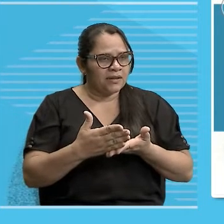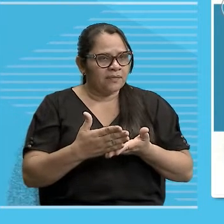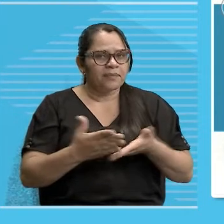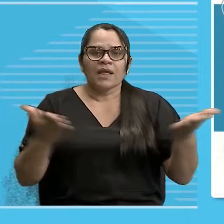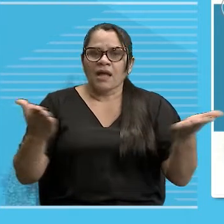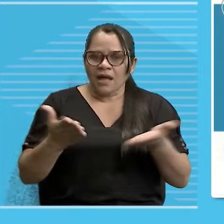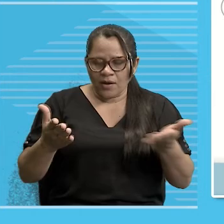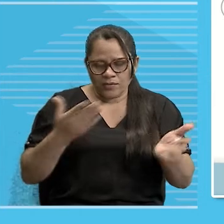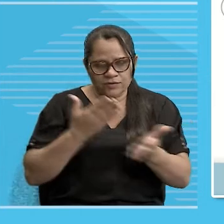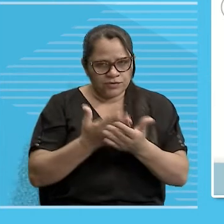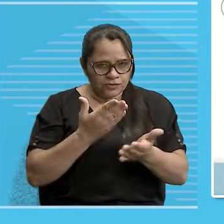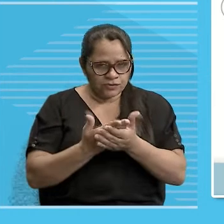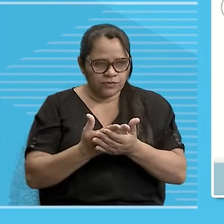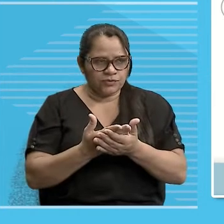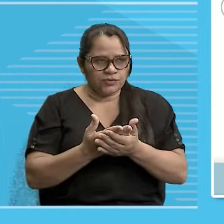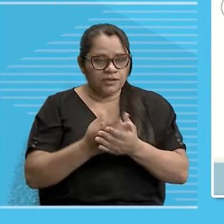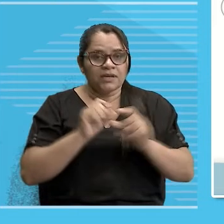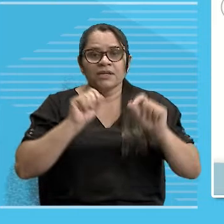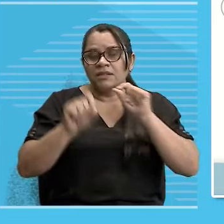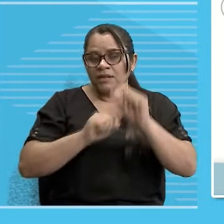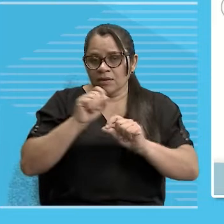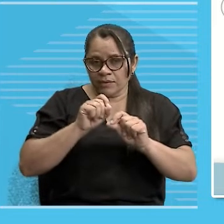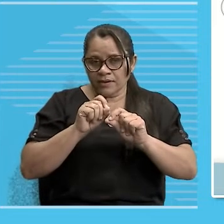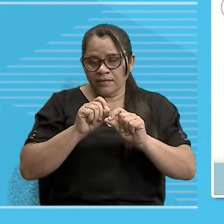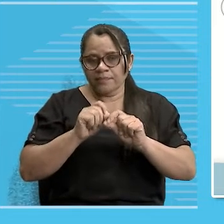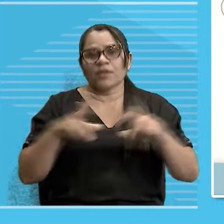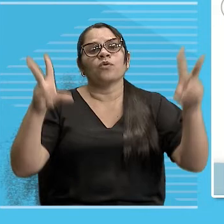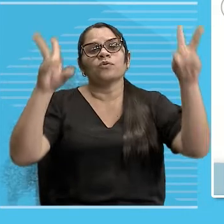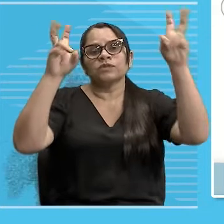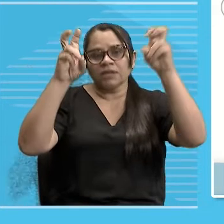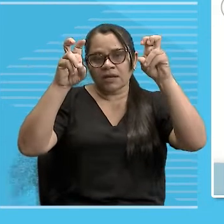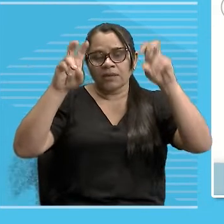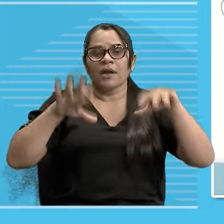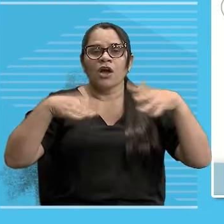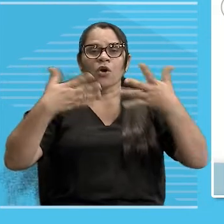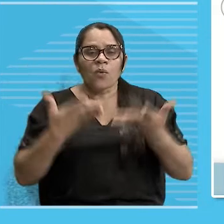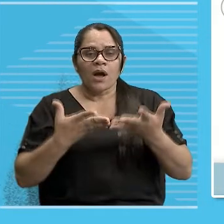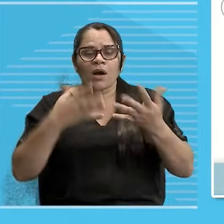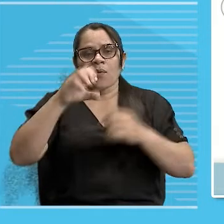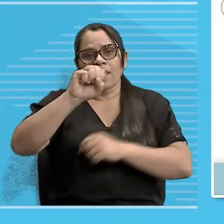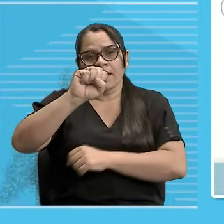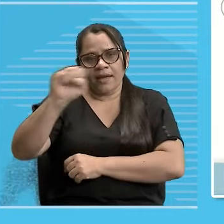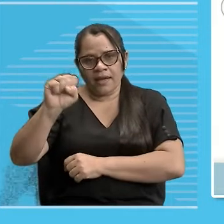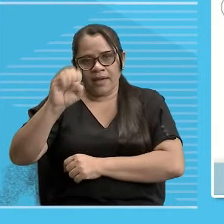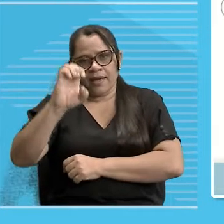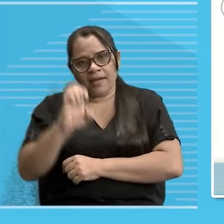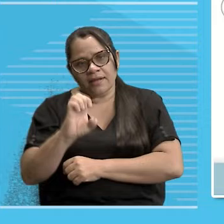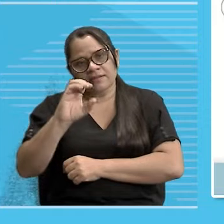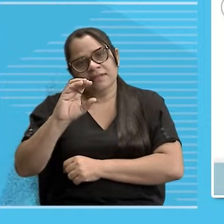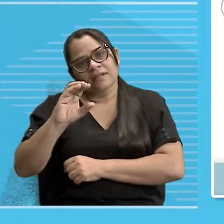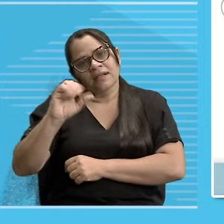né? Nosso tema, galerinha, será de escalas termométricas.